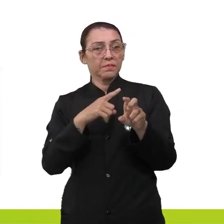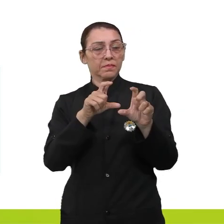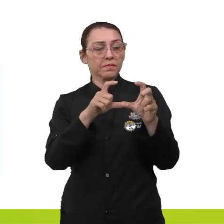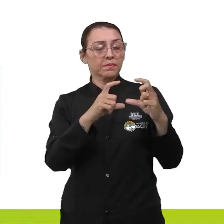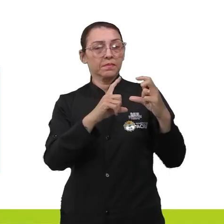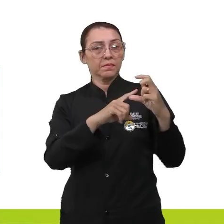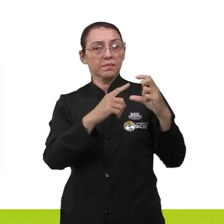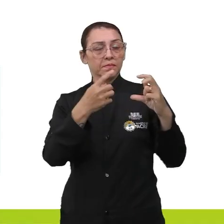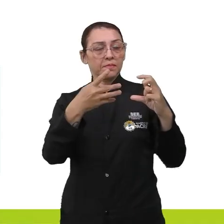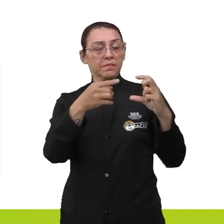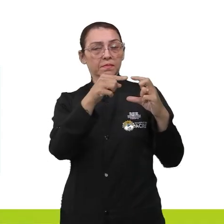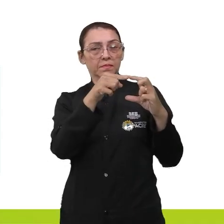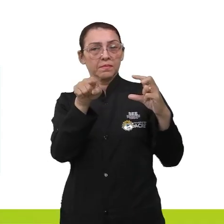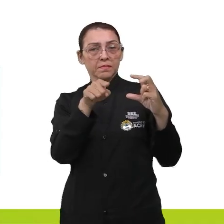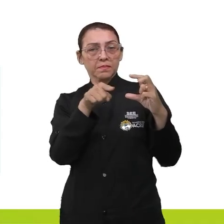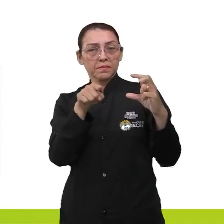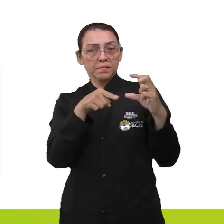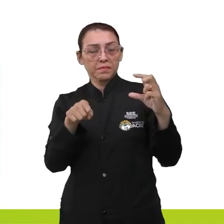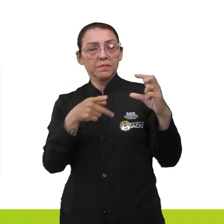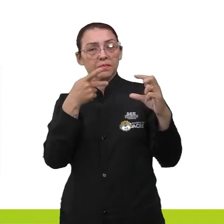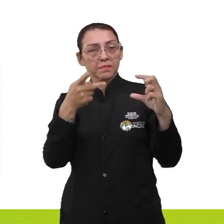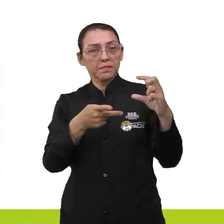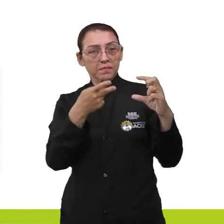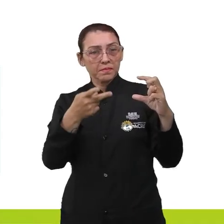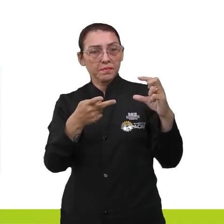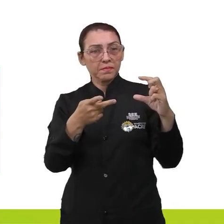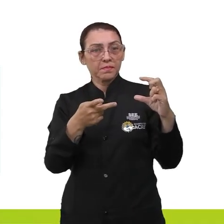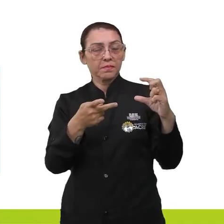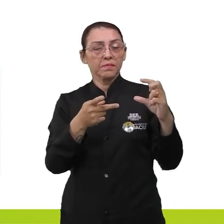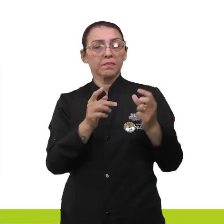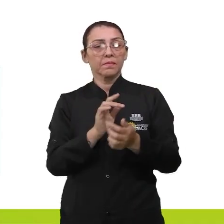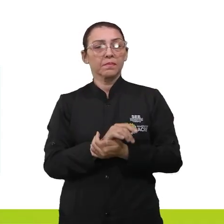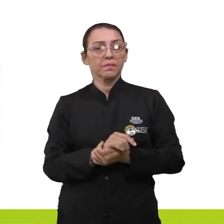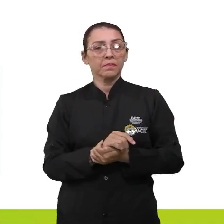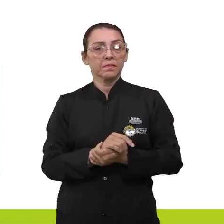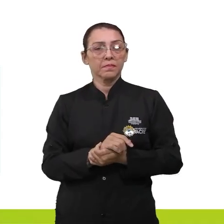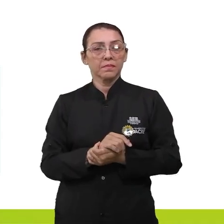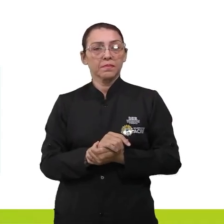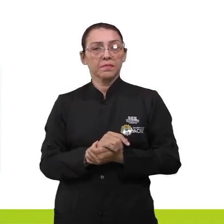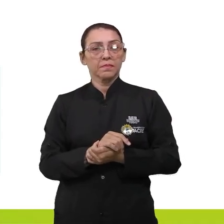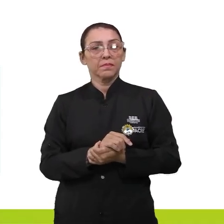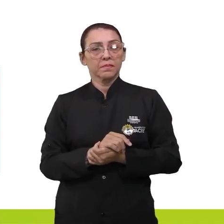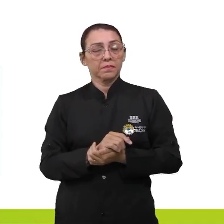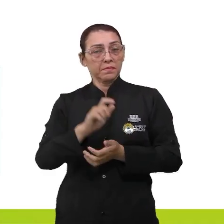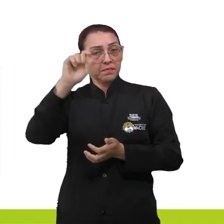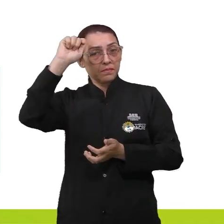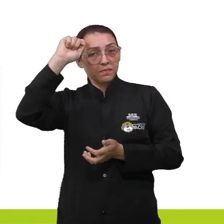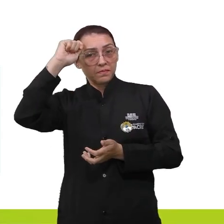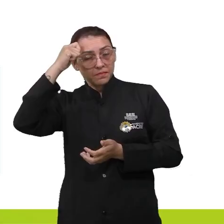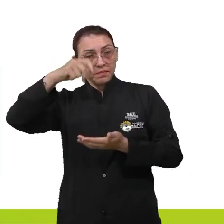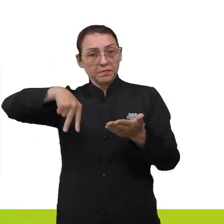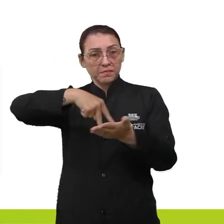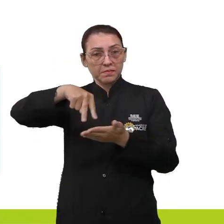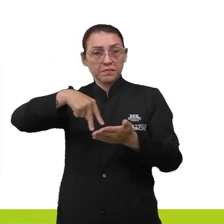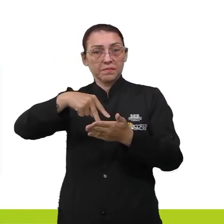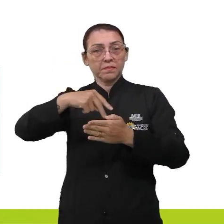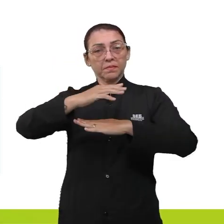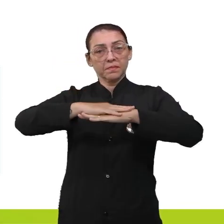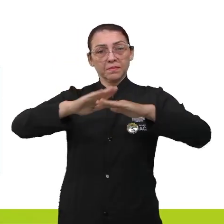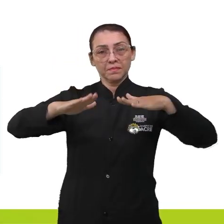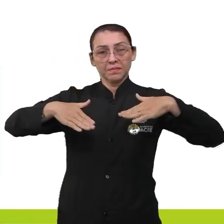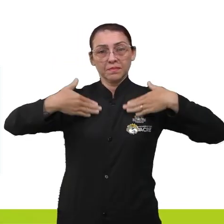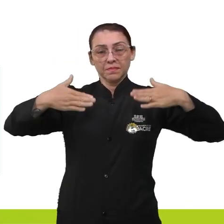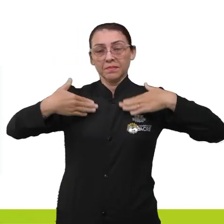em 4 linhas que vai falar sobre isso. E vamos lá fazer a leitura. Africano, dança, carisma,